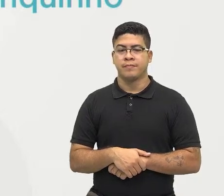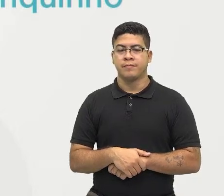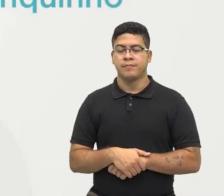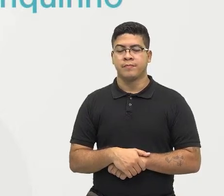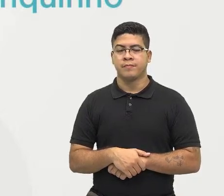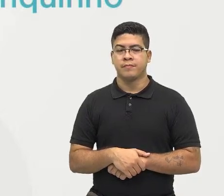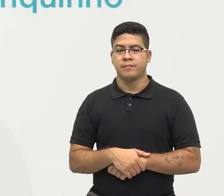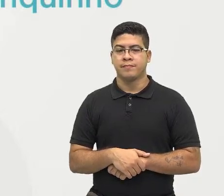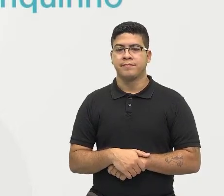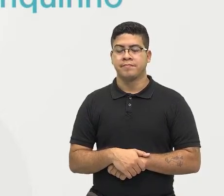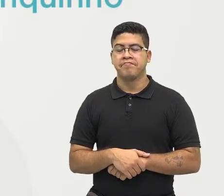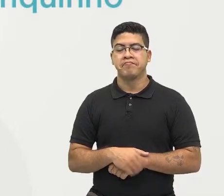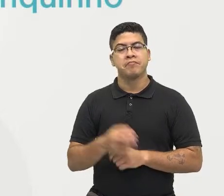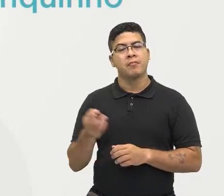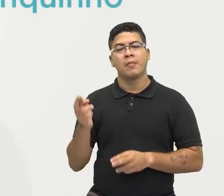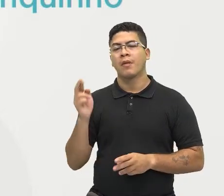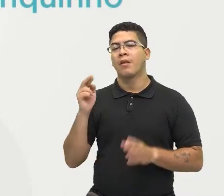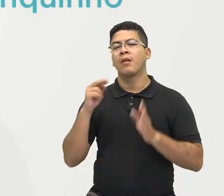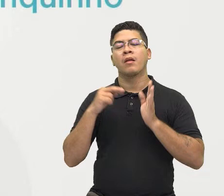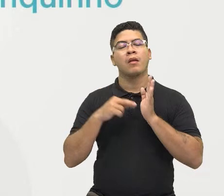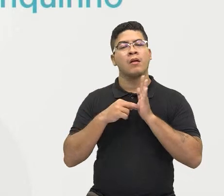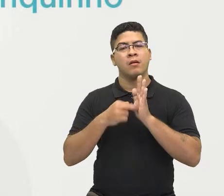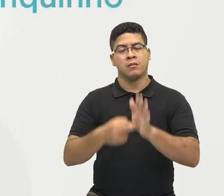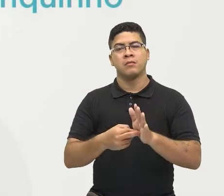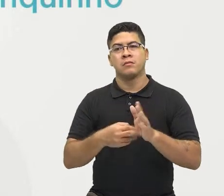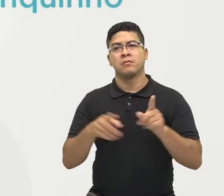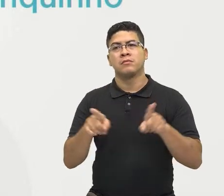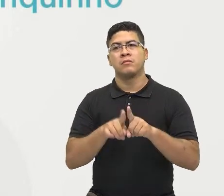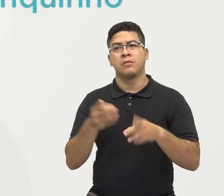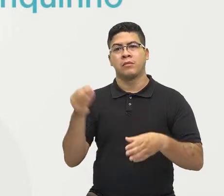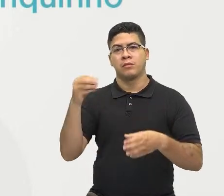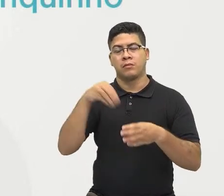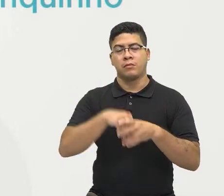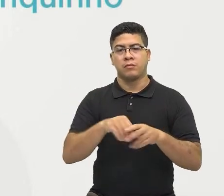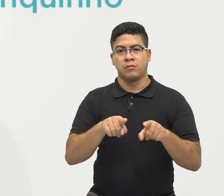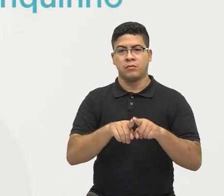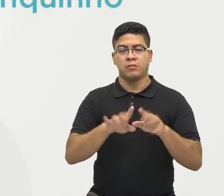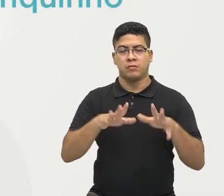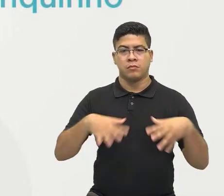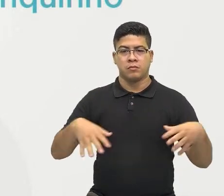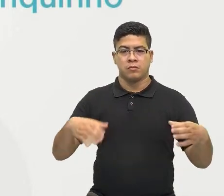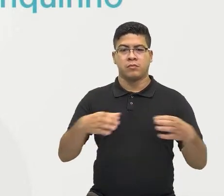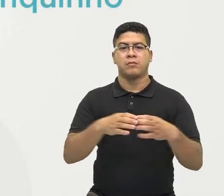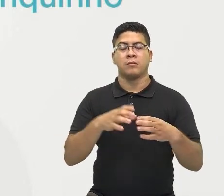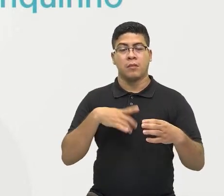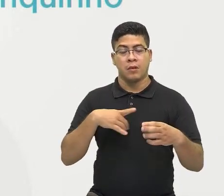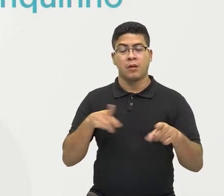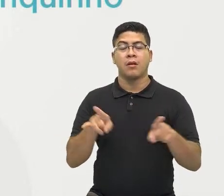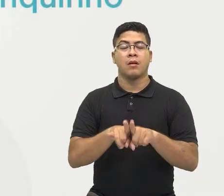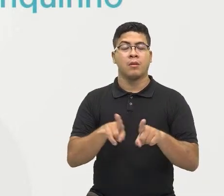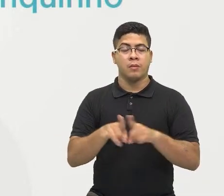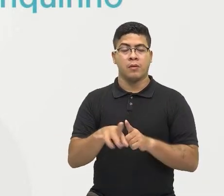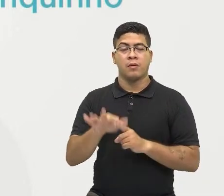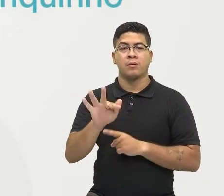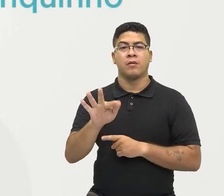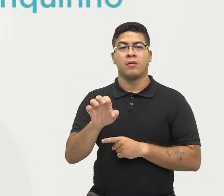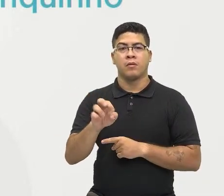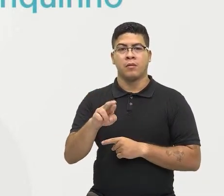que representaram, que fizeram parte, né? E também o Fernando Pessoa, ele sempre